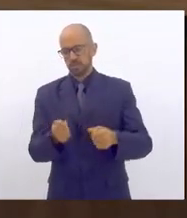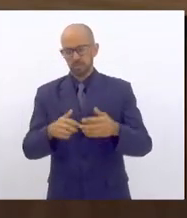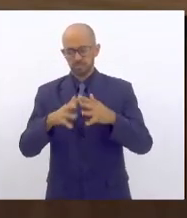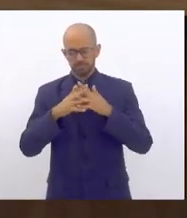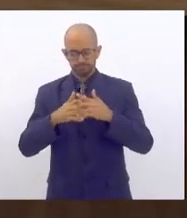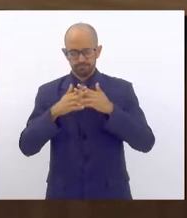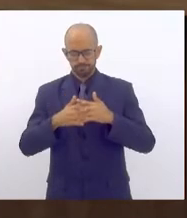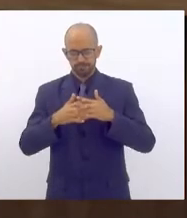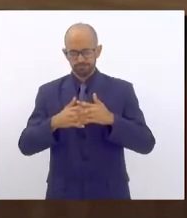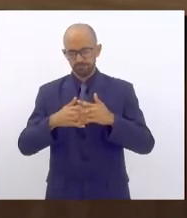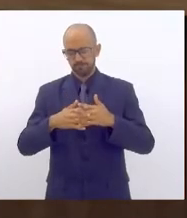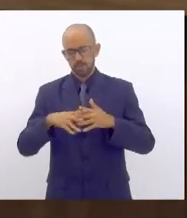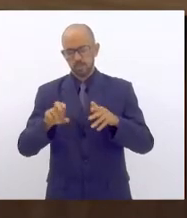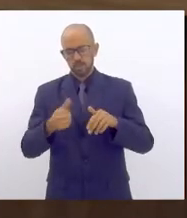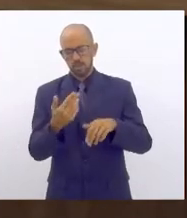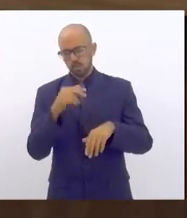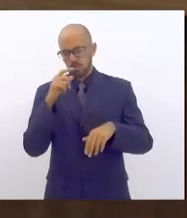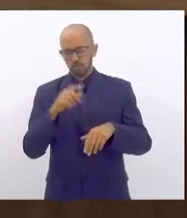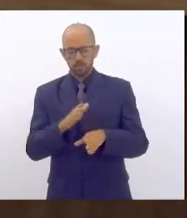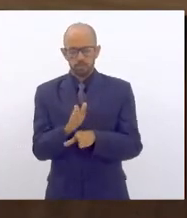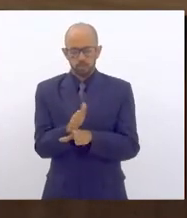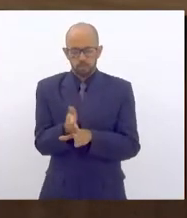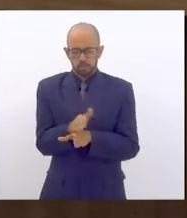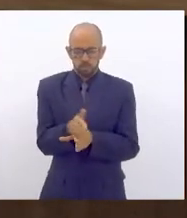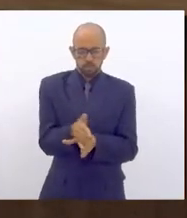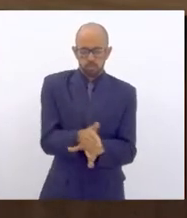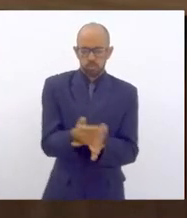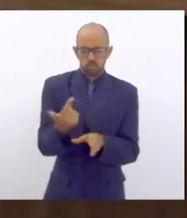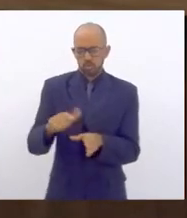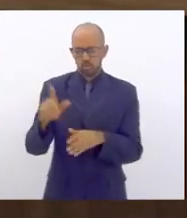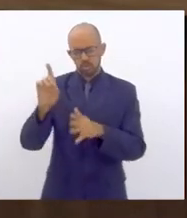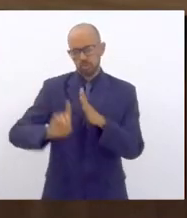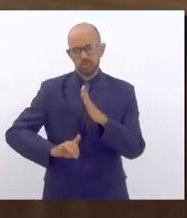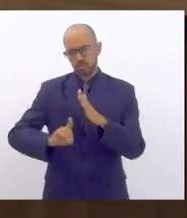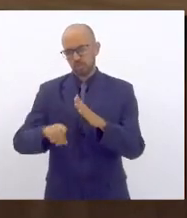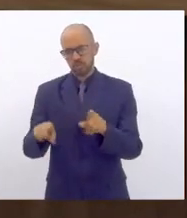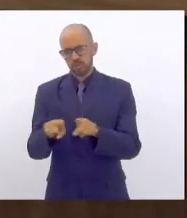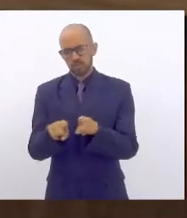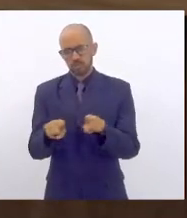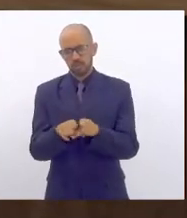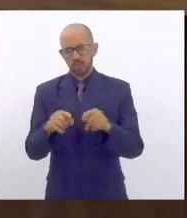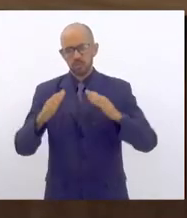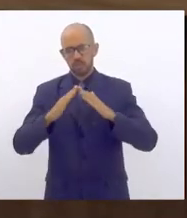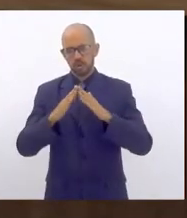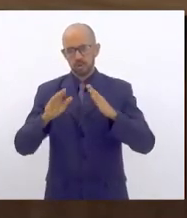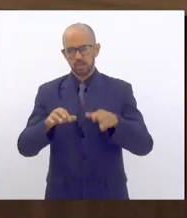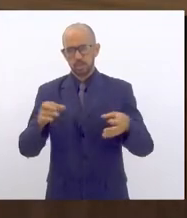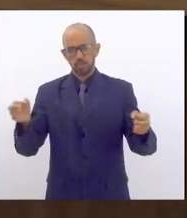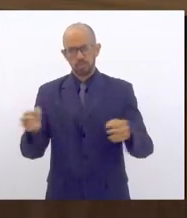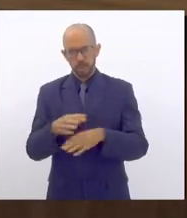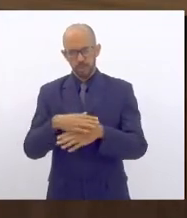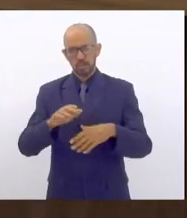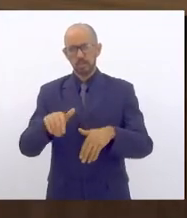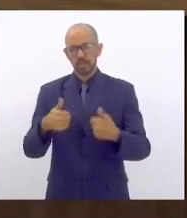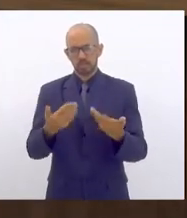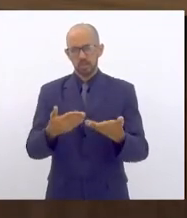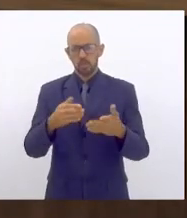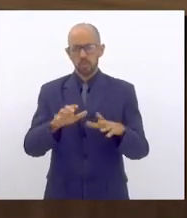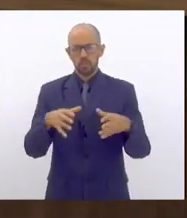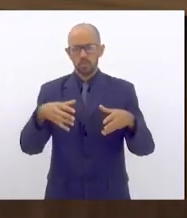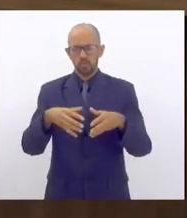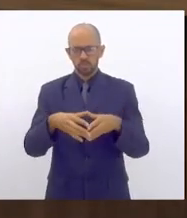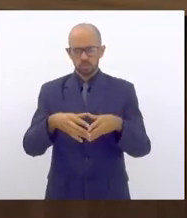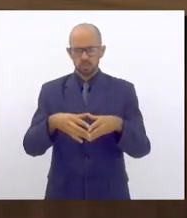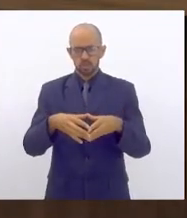e vulnerabilizadas de outros direitos, inclusive o de moradia plena, no mérito, o parecer dessa comissão